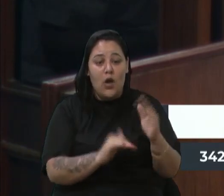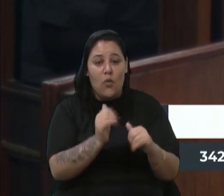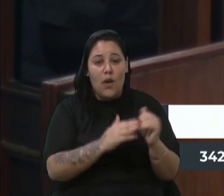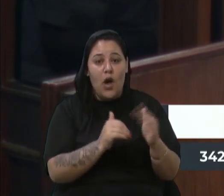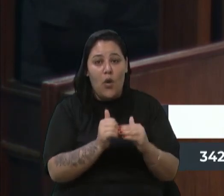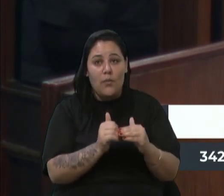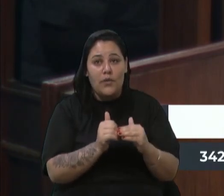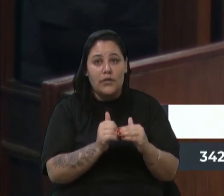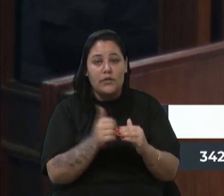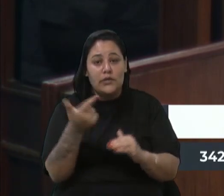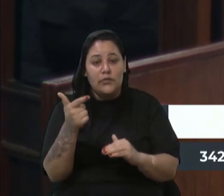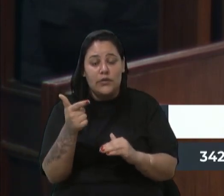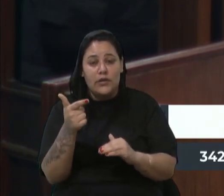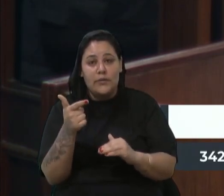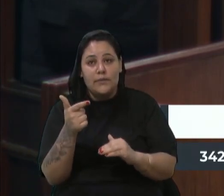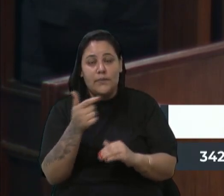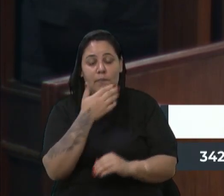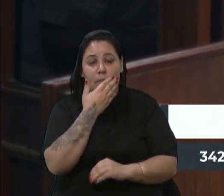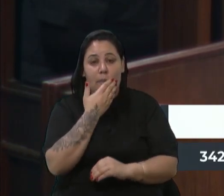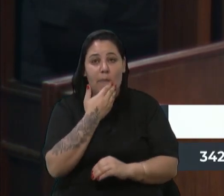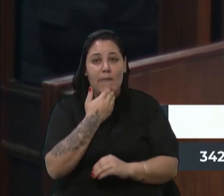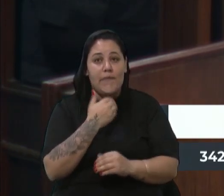prevista originalmente.